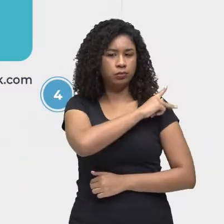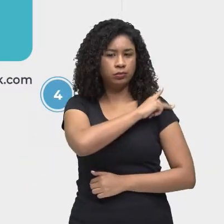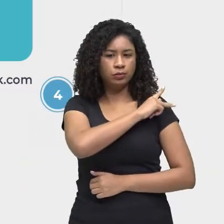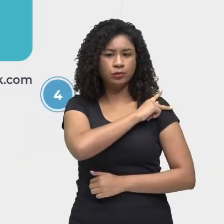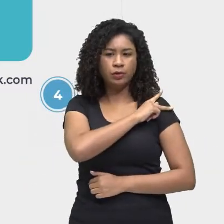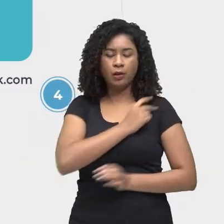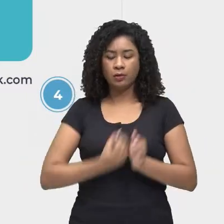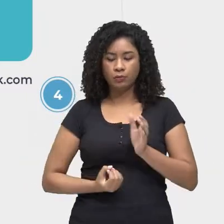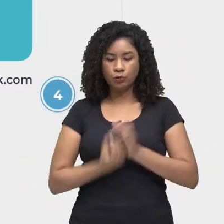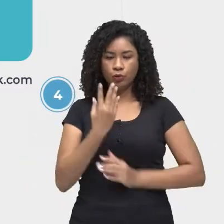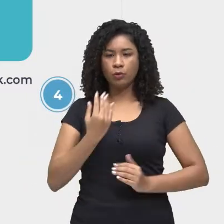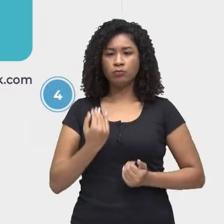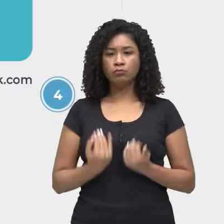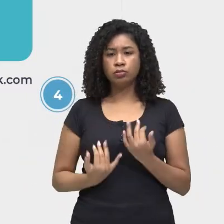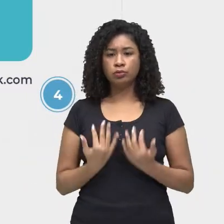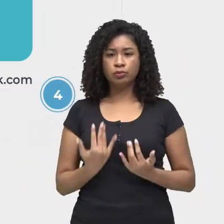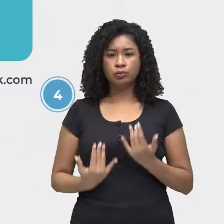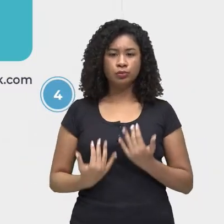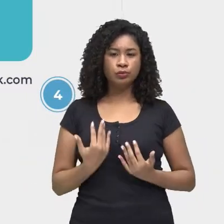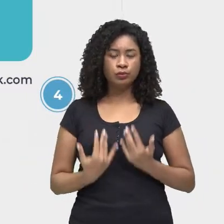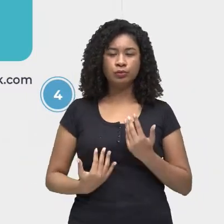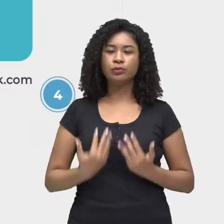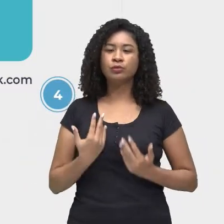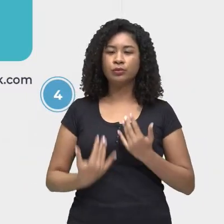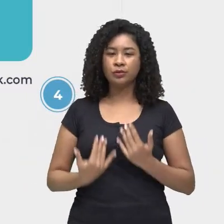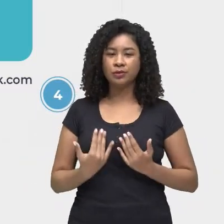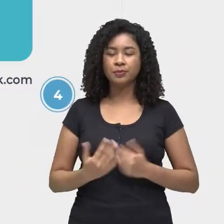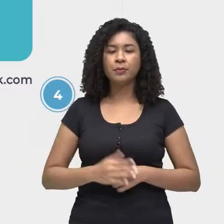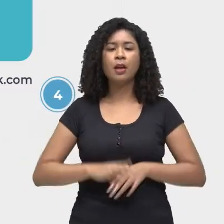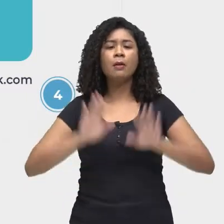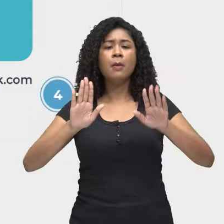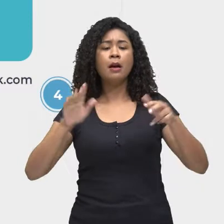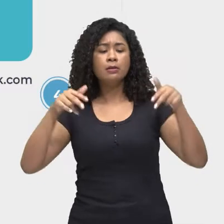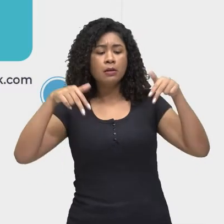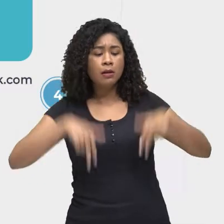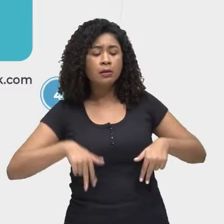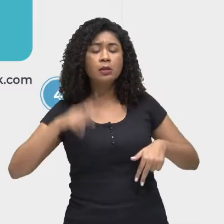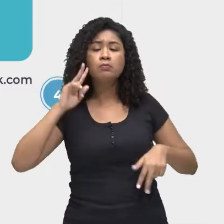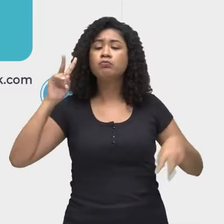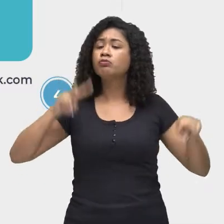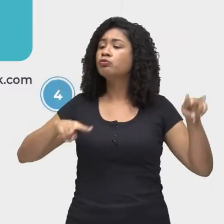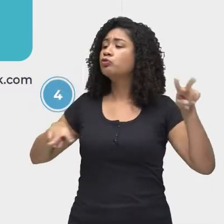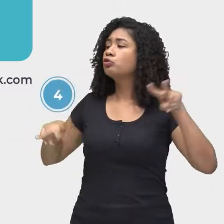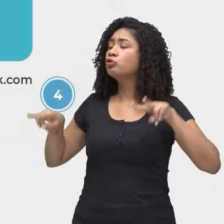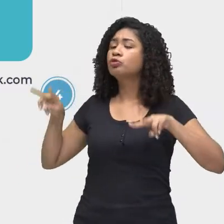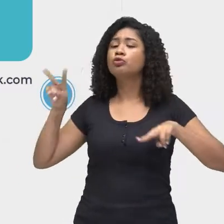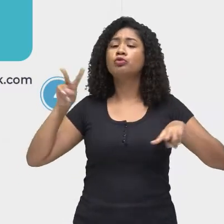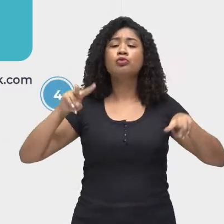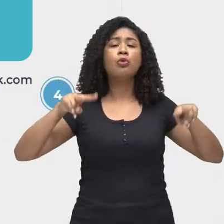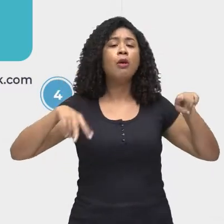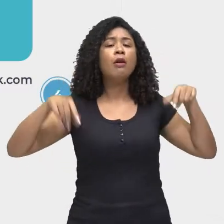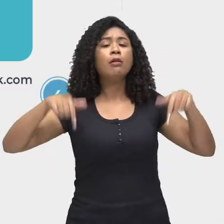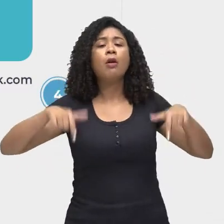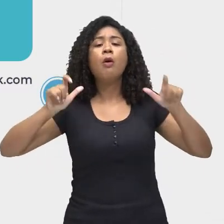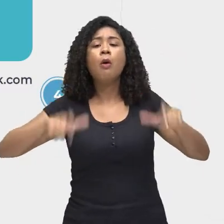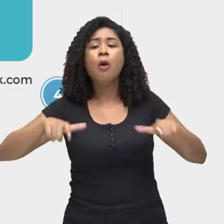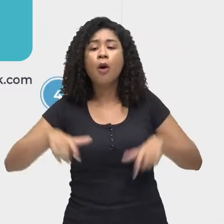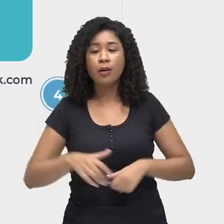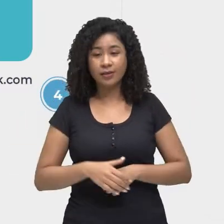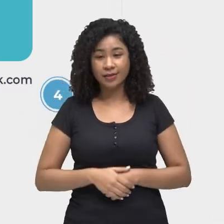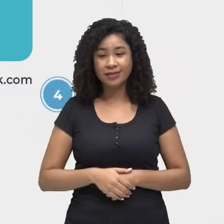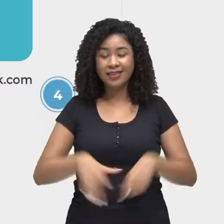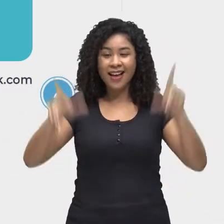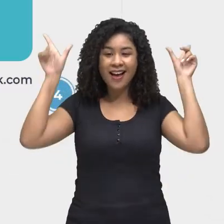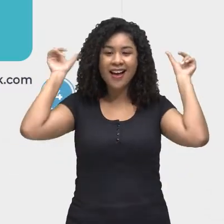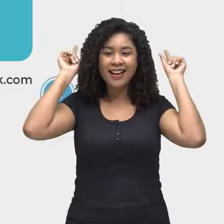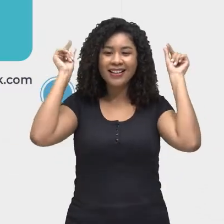aí depois, ó, olha aqui, ó, onde eu estou na Grécia, né, aqui nas ruínas gregas, né? Isso